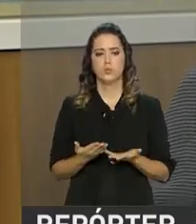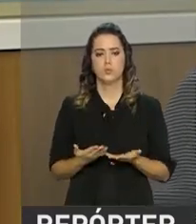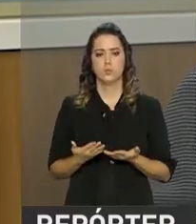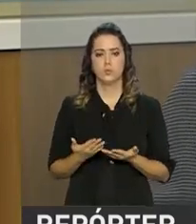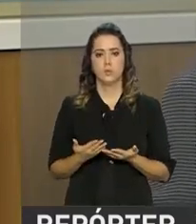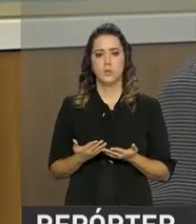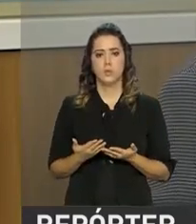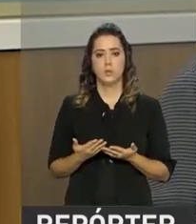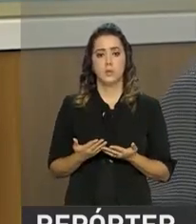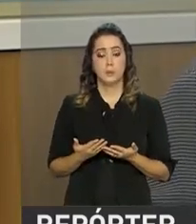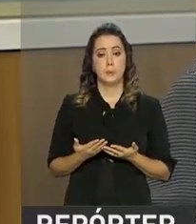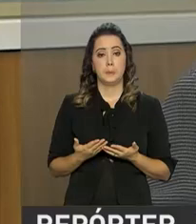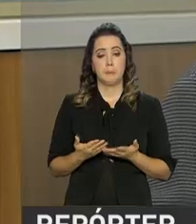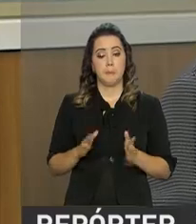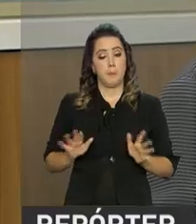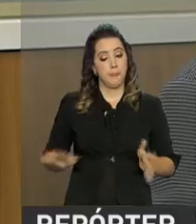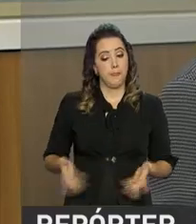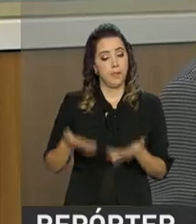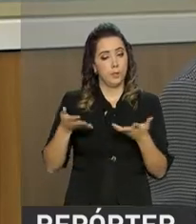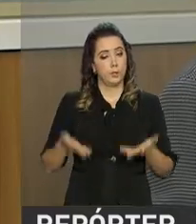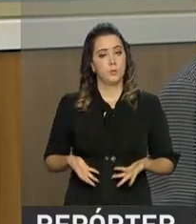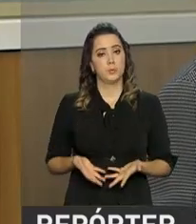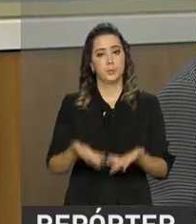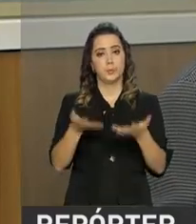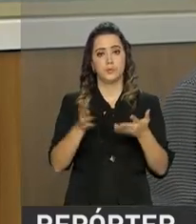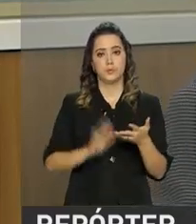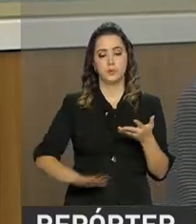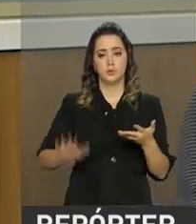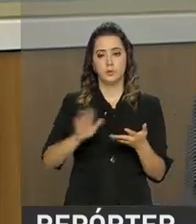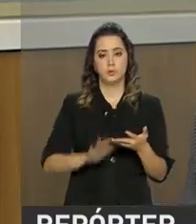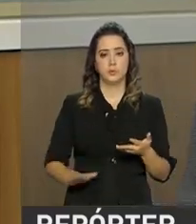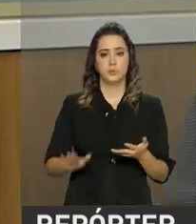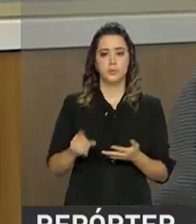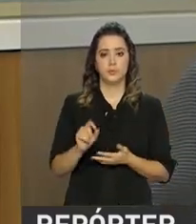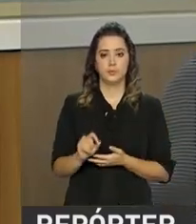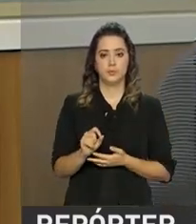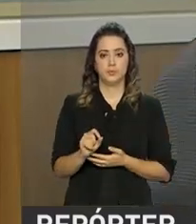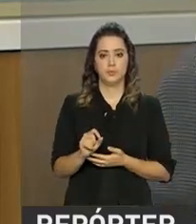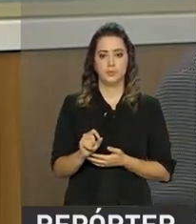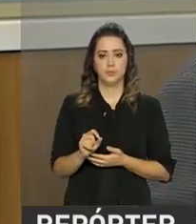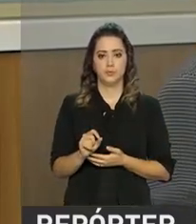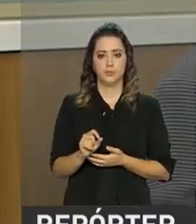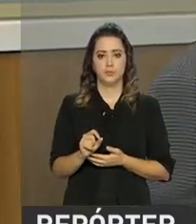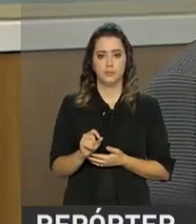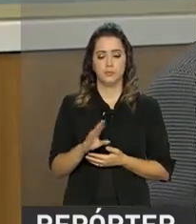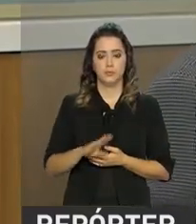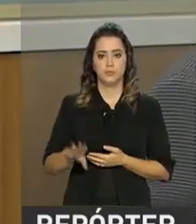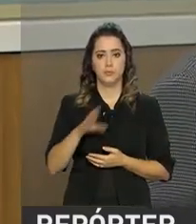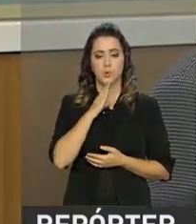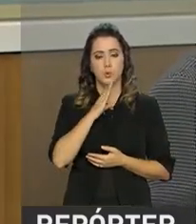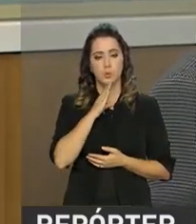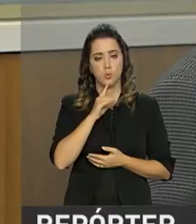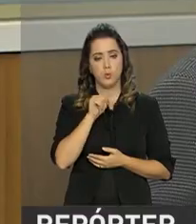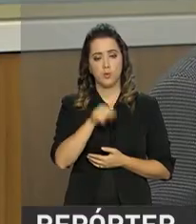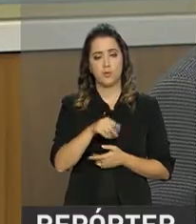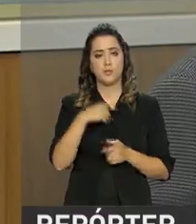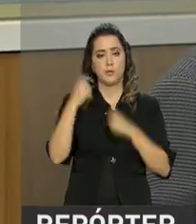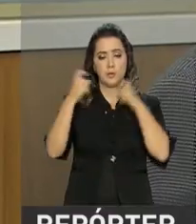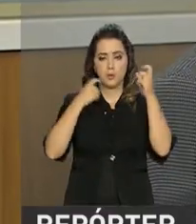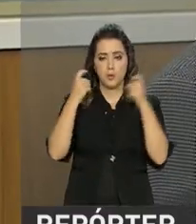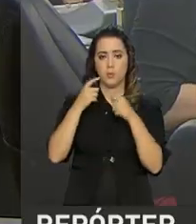simulações que que estimulem a as crianças a aaa com essa se preocupar com essa questão